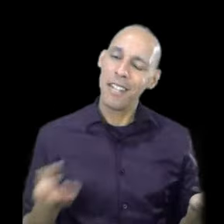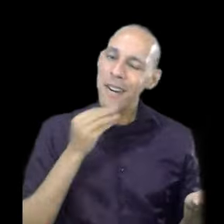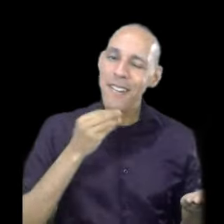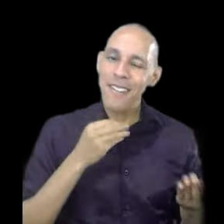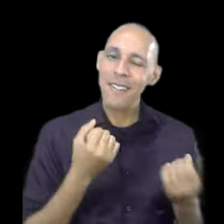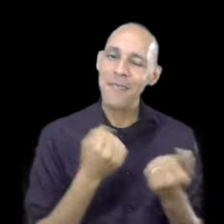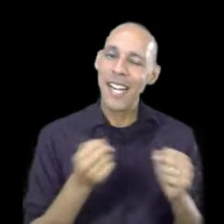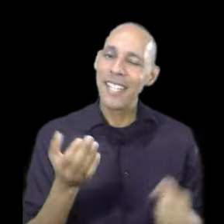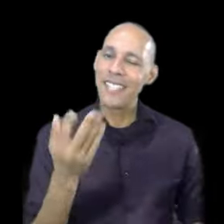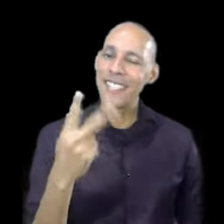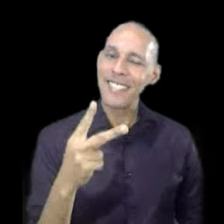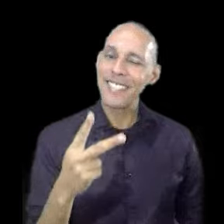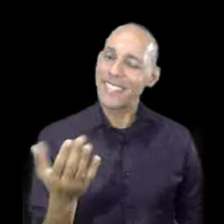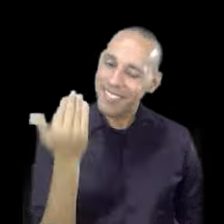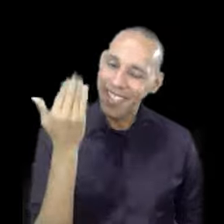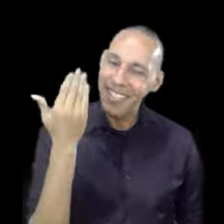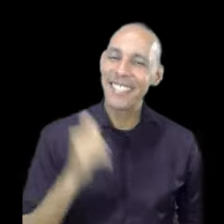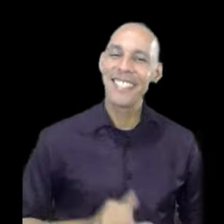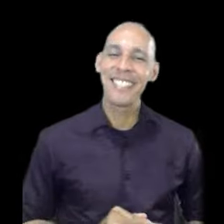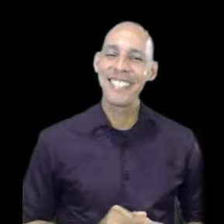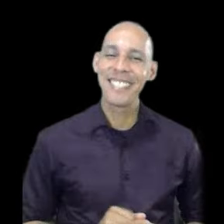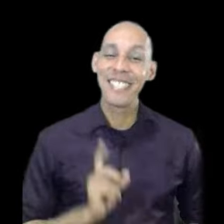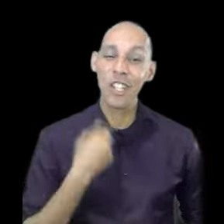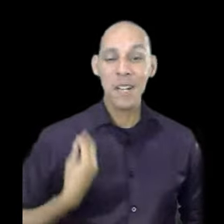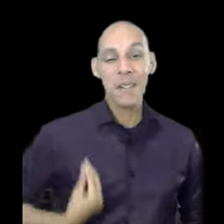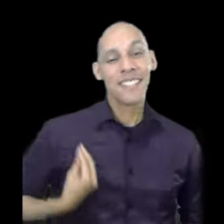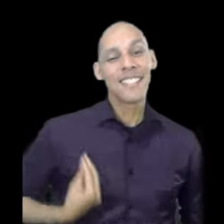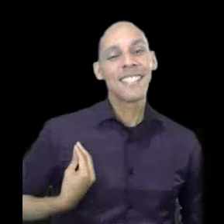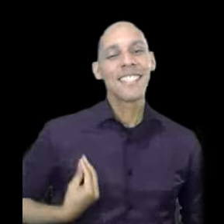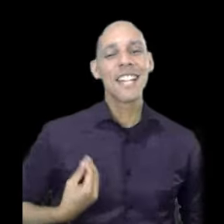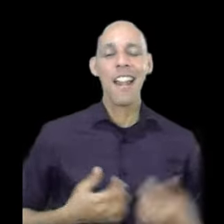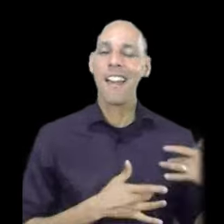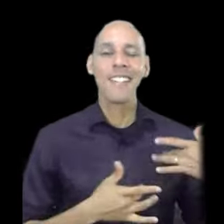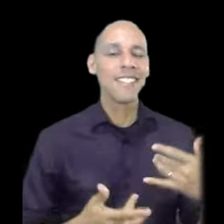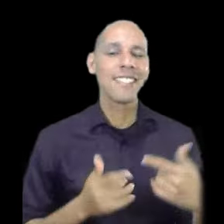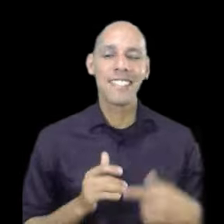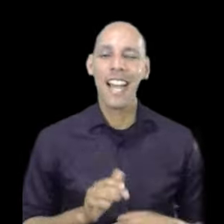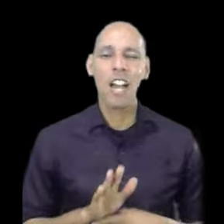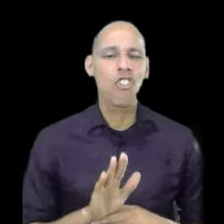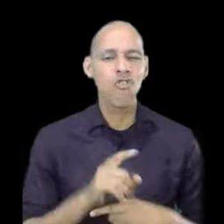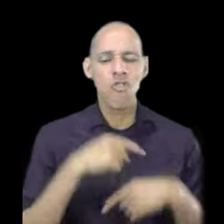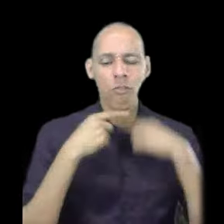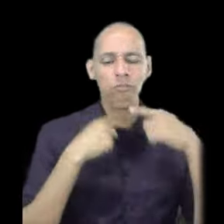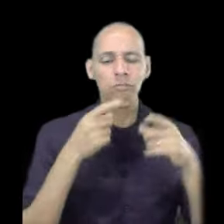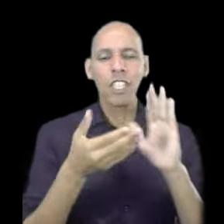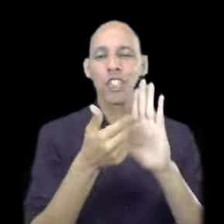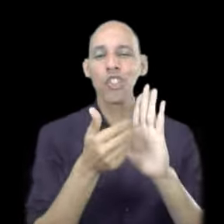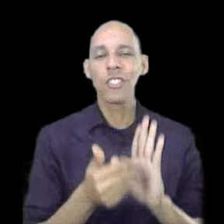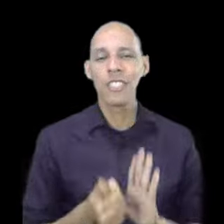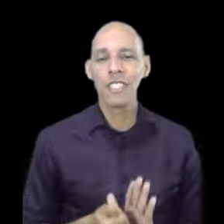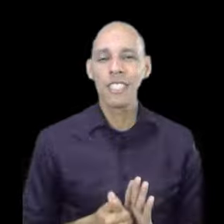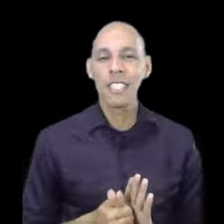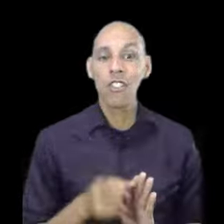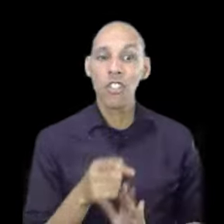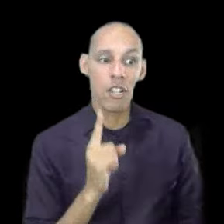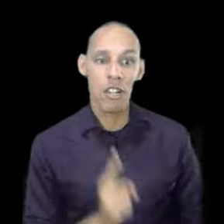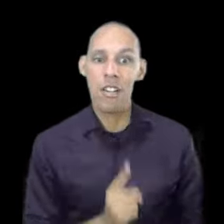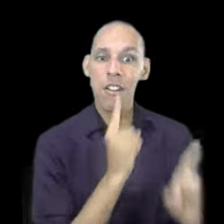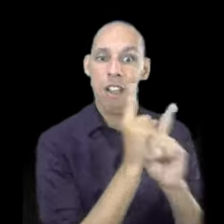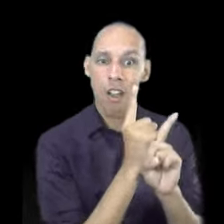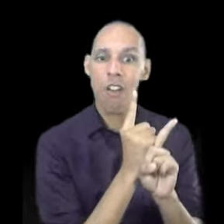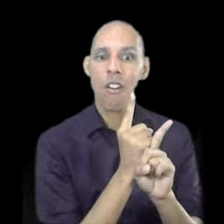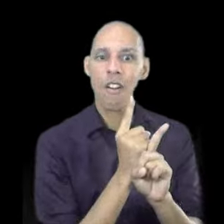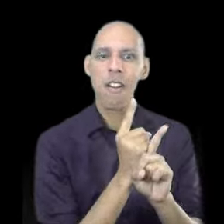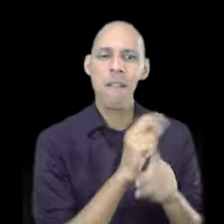oportunidade. Vem com a gente, estaremos aqui à disposição para poder tirar qualquer dúvida, aonde você vai encontrar muitas